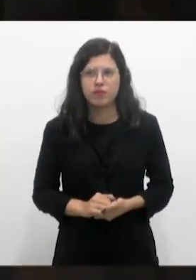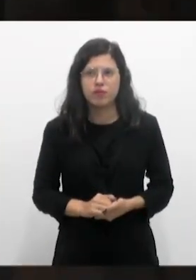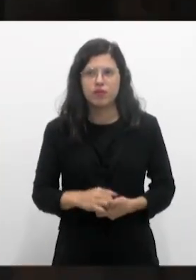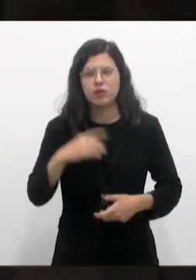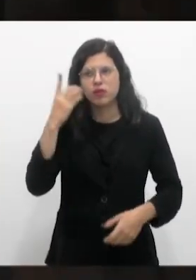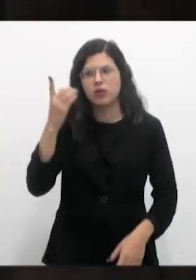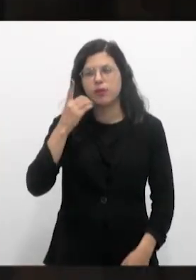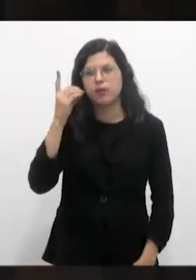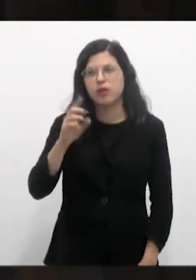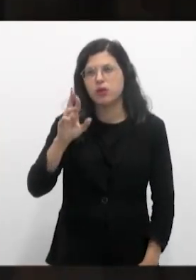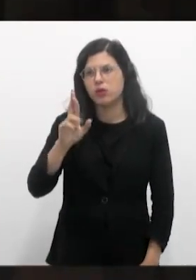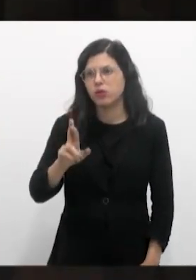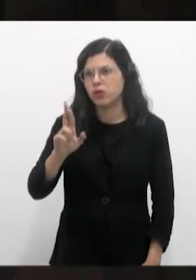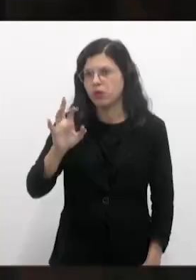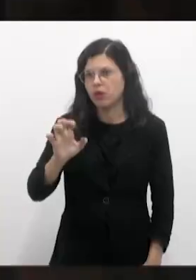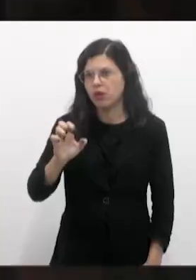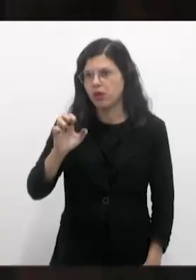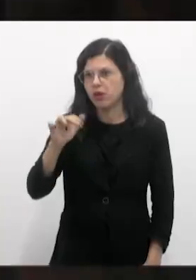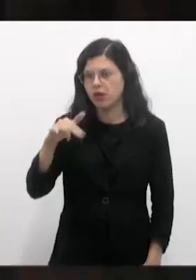deputado Renan Jordi.